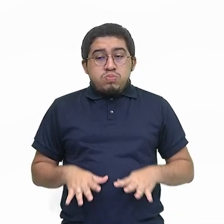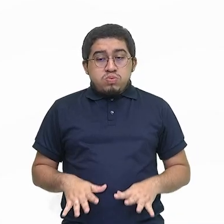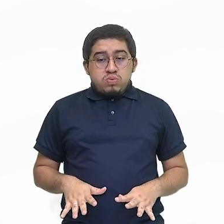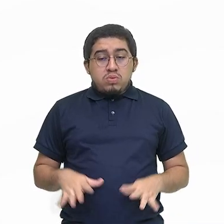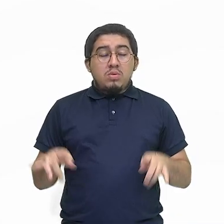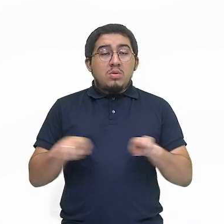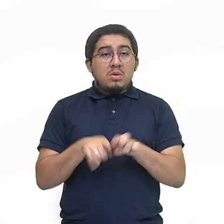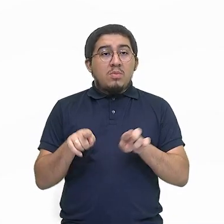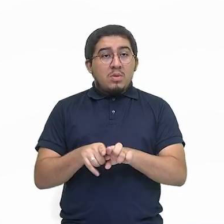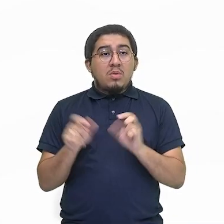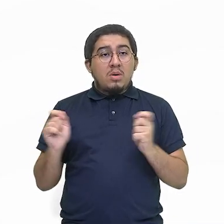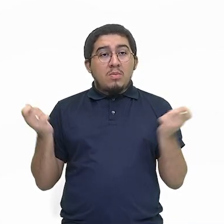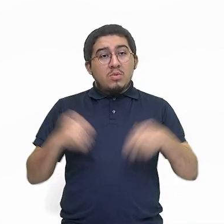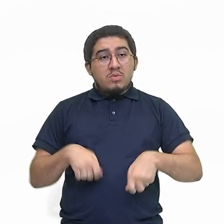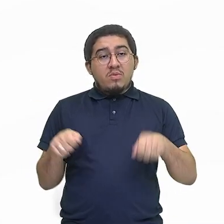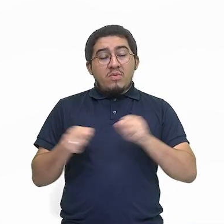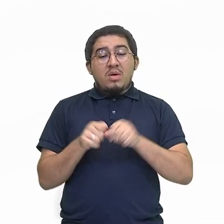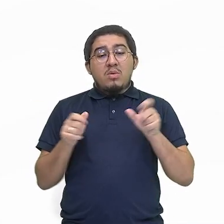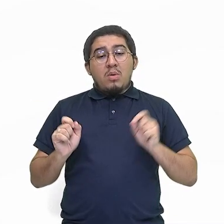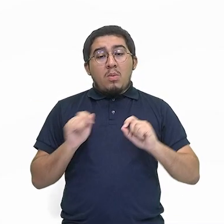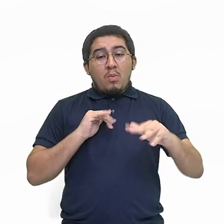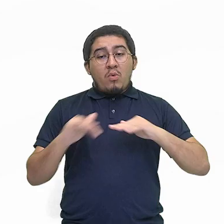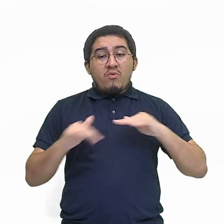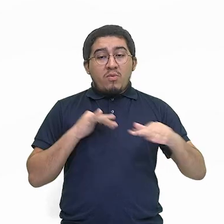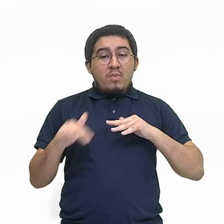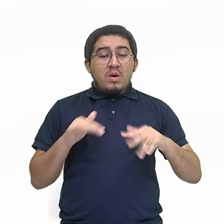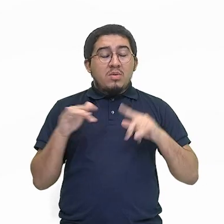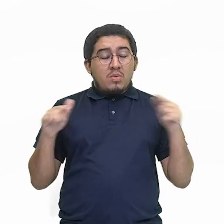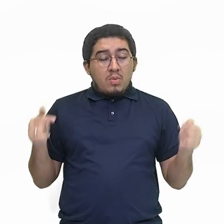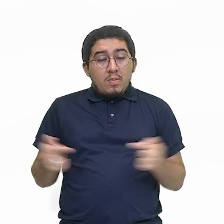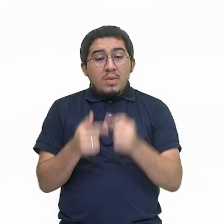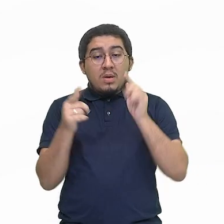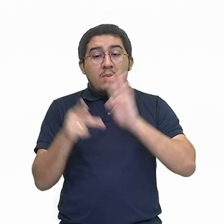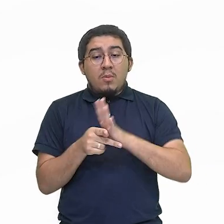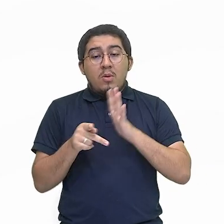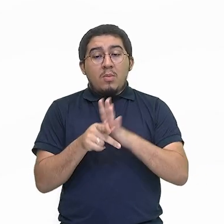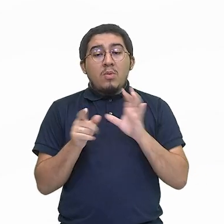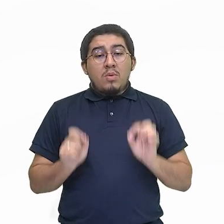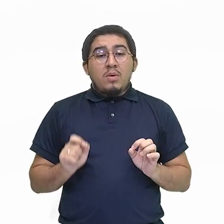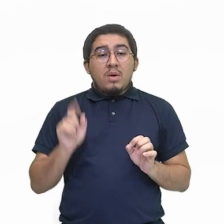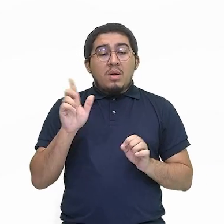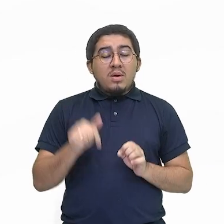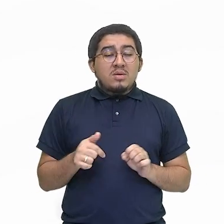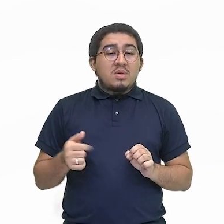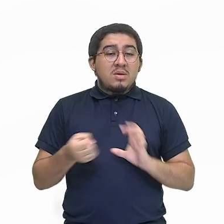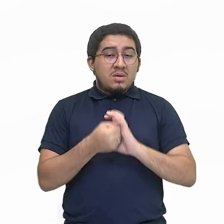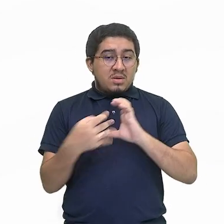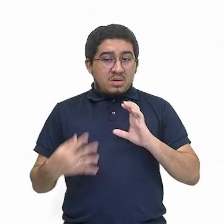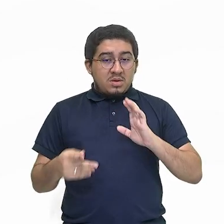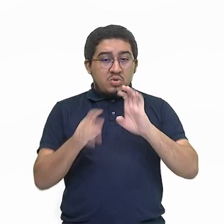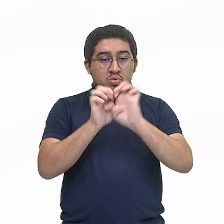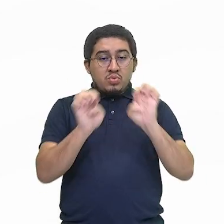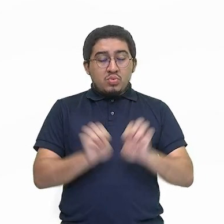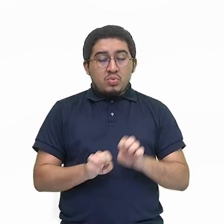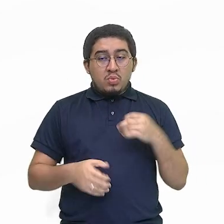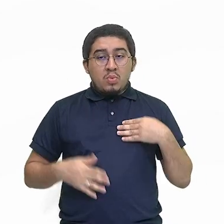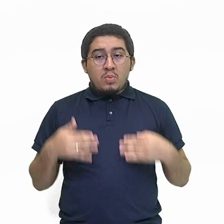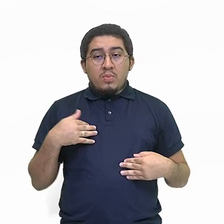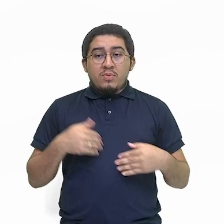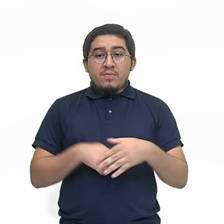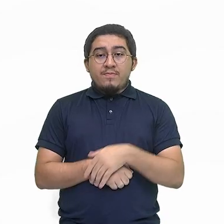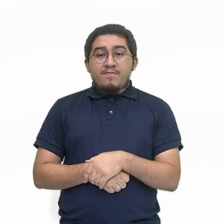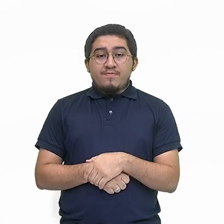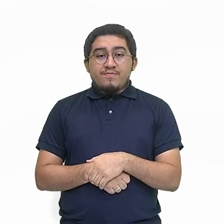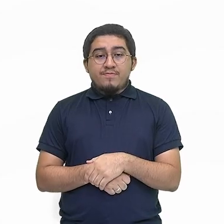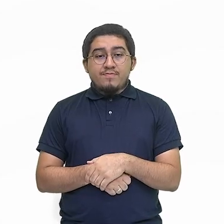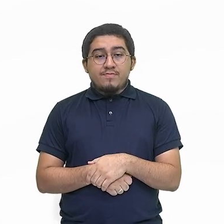relaxar e assim realizar o movimento requerido naquele determinado órgão ou estrutura do corpo,